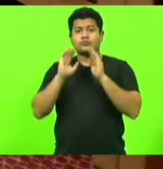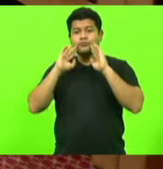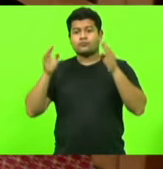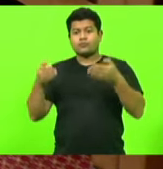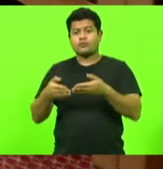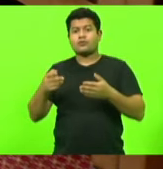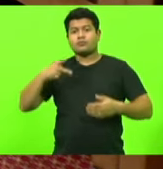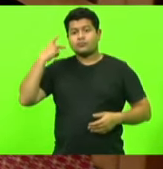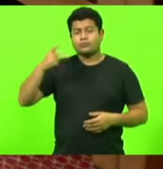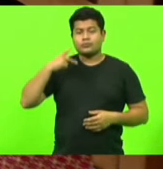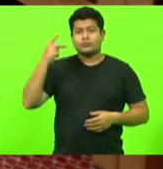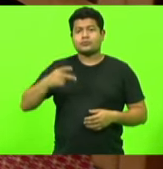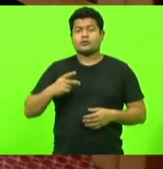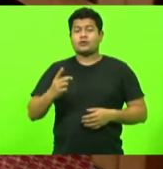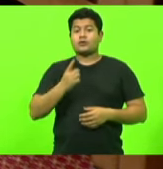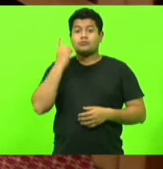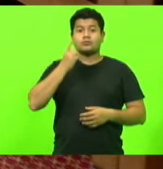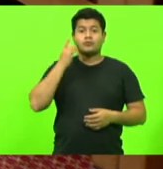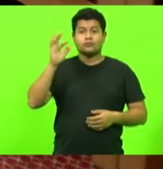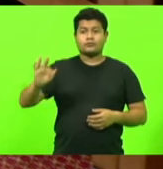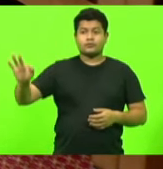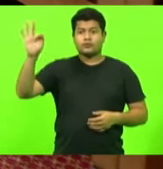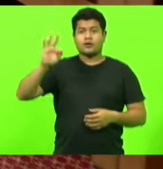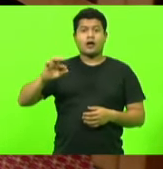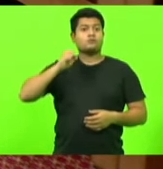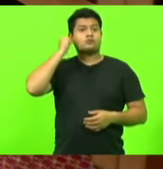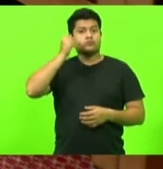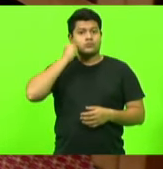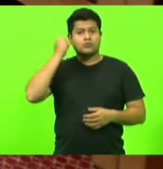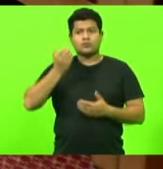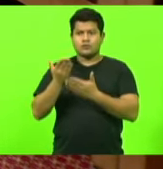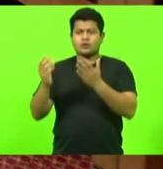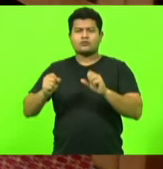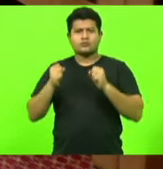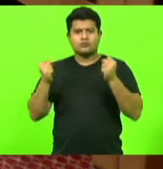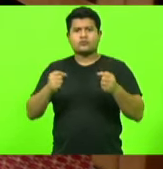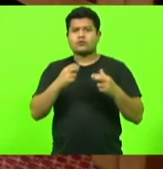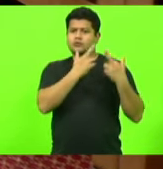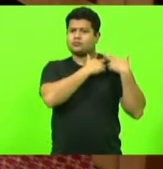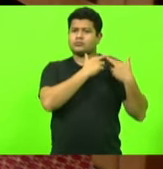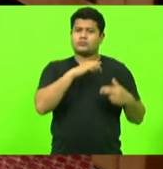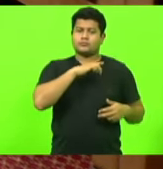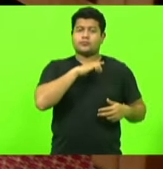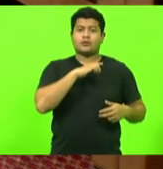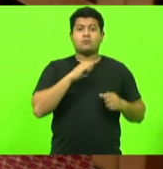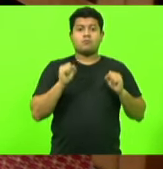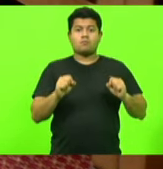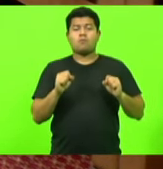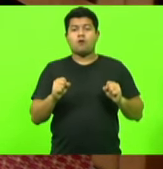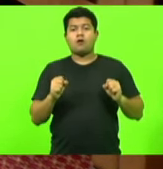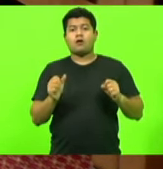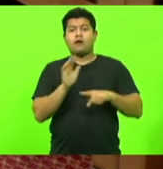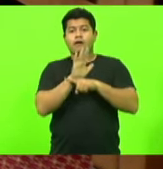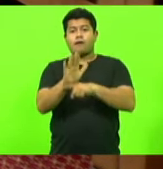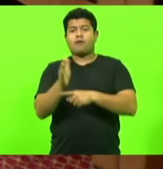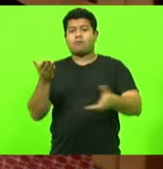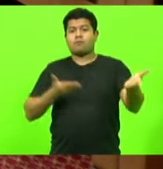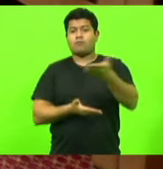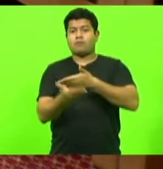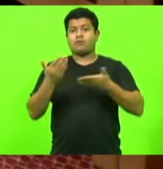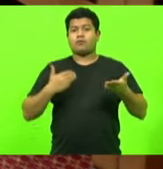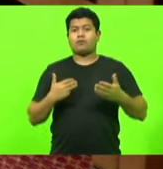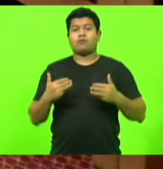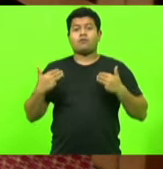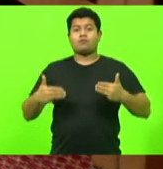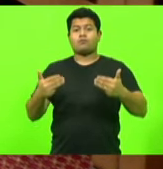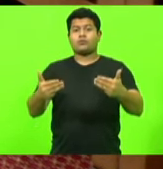senadores, que são pessoas comprometidas, competentes, possam colaborar nessa negociação com o Ministério da